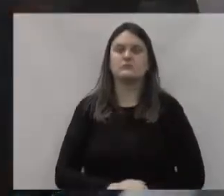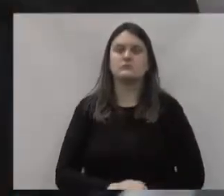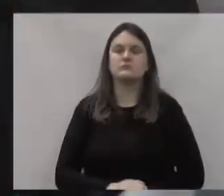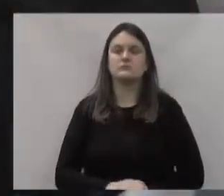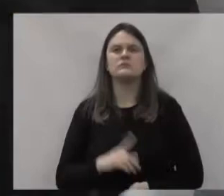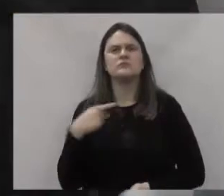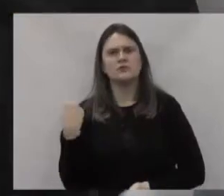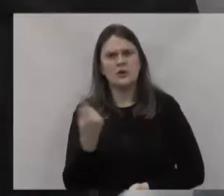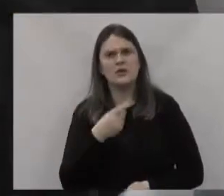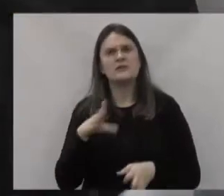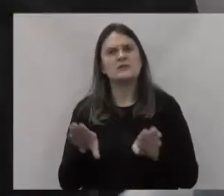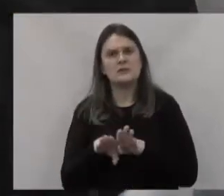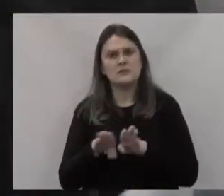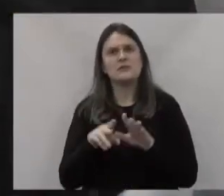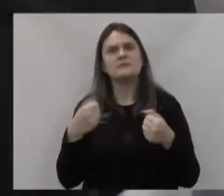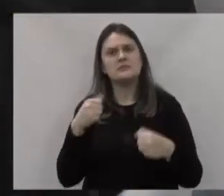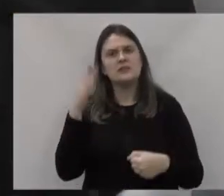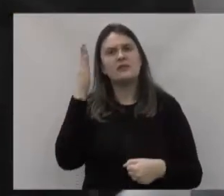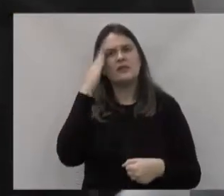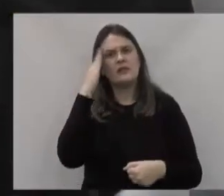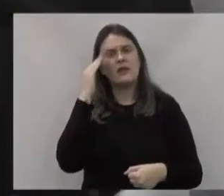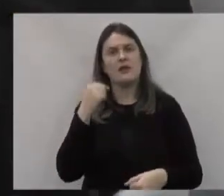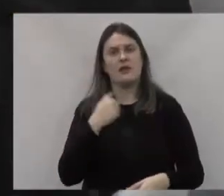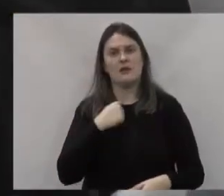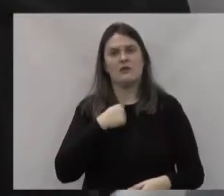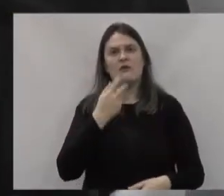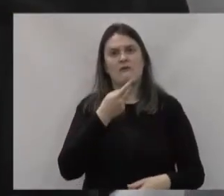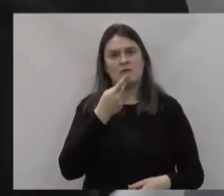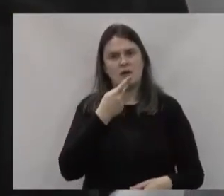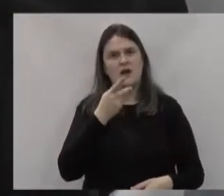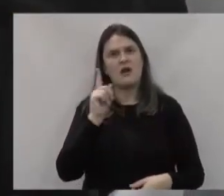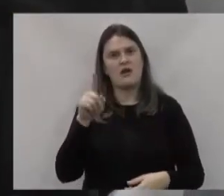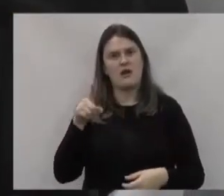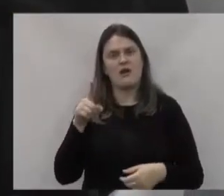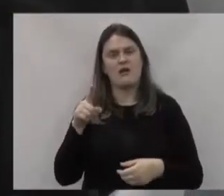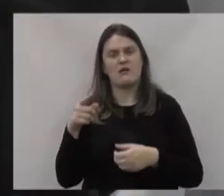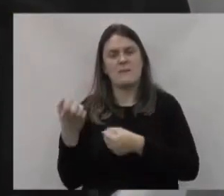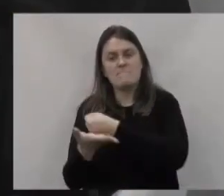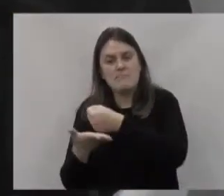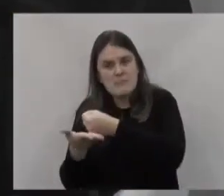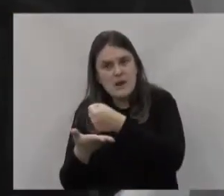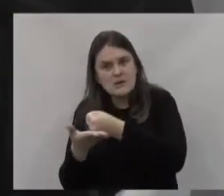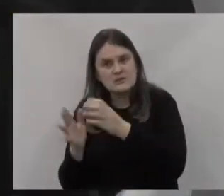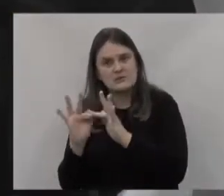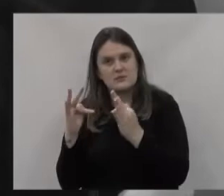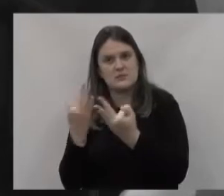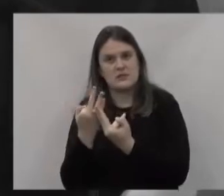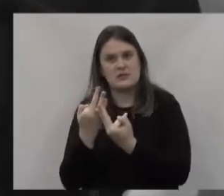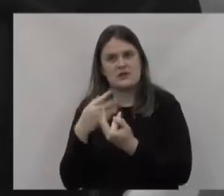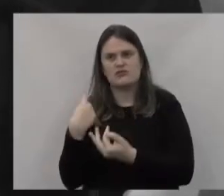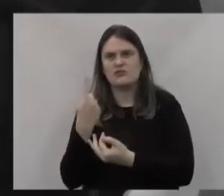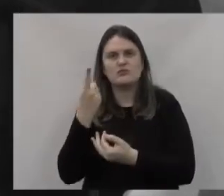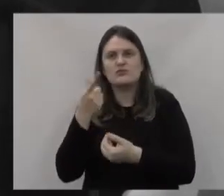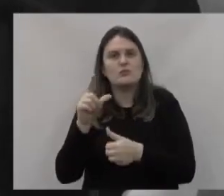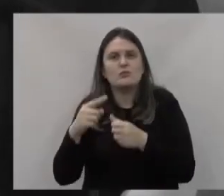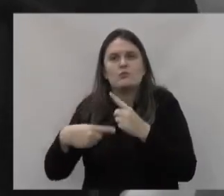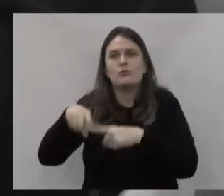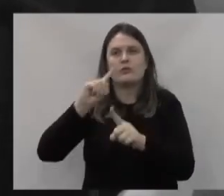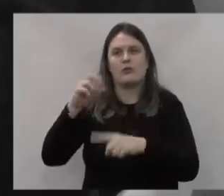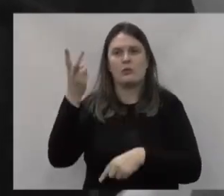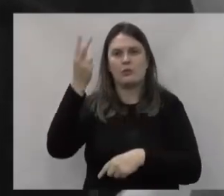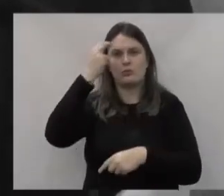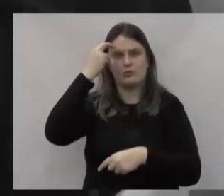A gente também tem que entender, né, quando eu coloco no começo que é uma questão estrutural, né, e que a gente não muda a cultura da noite para o